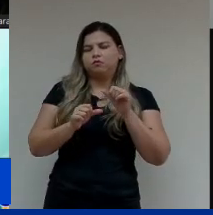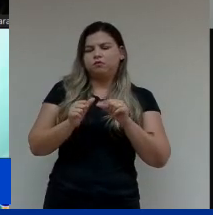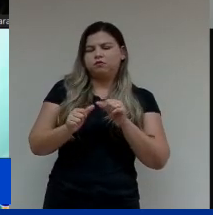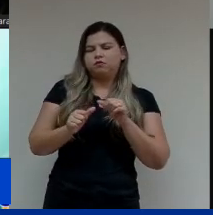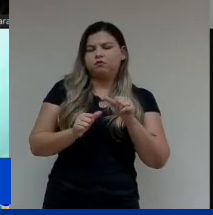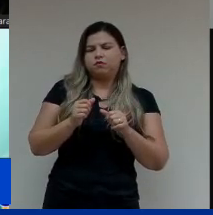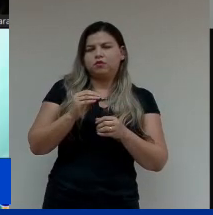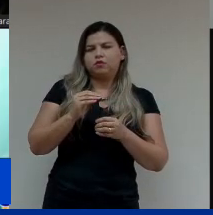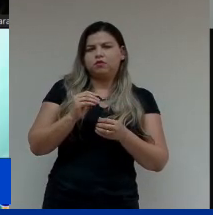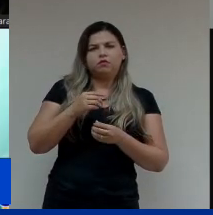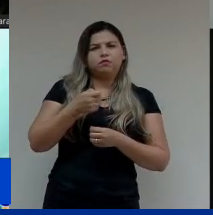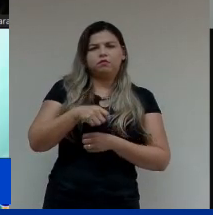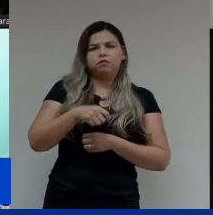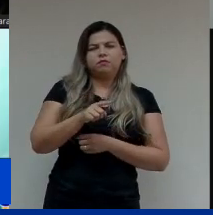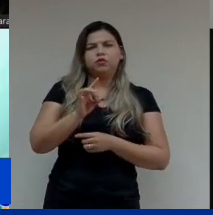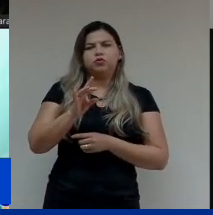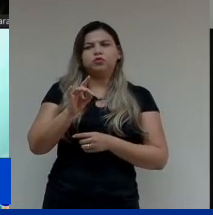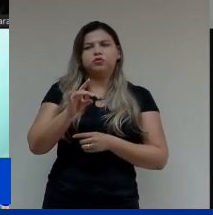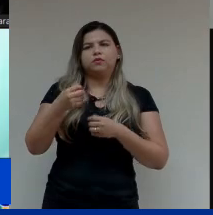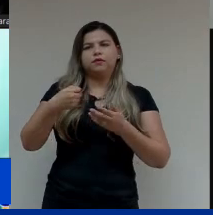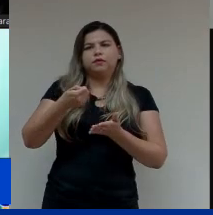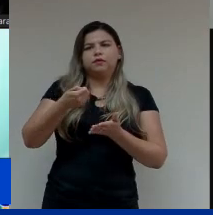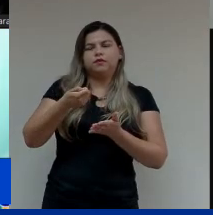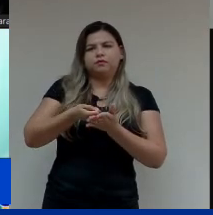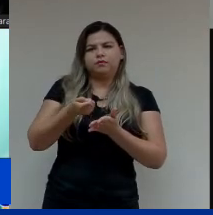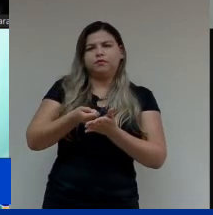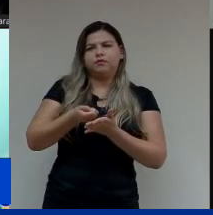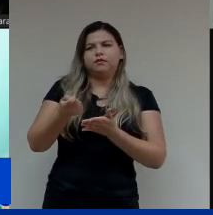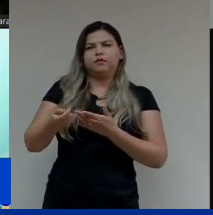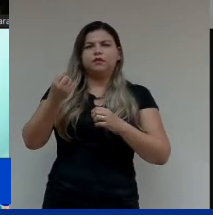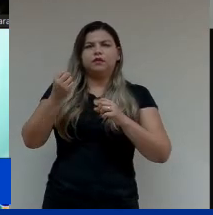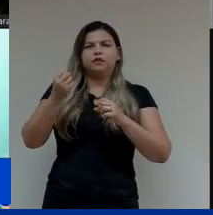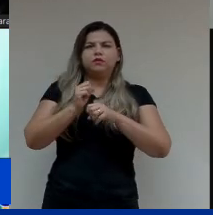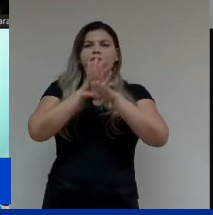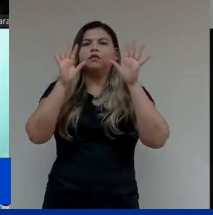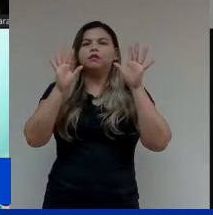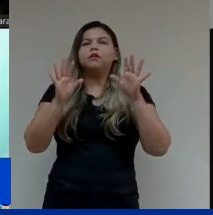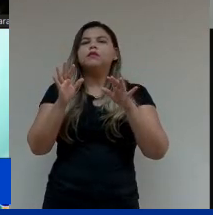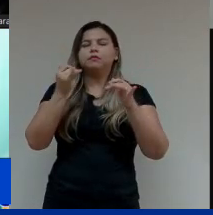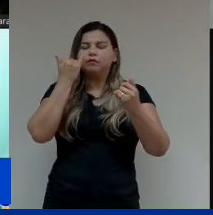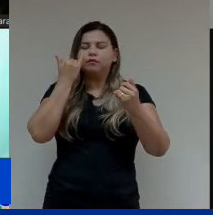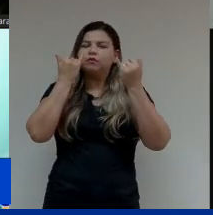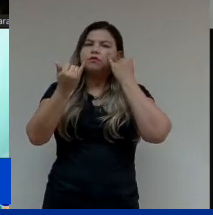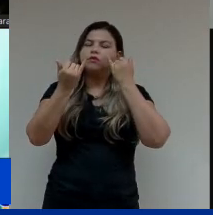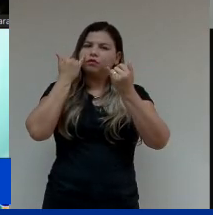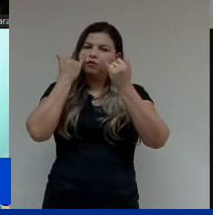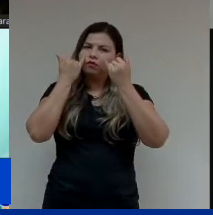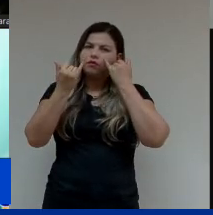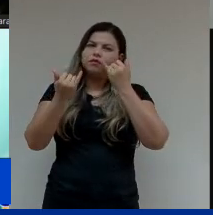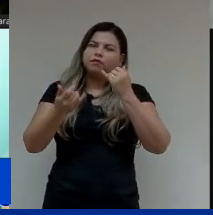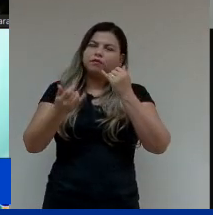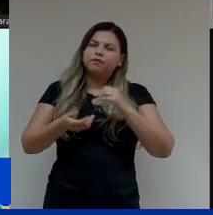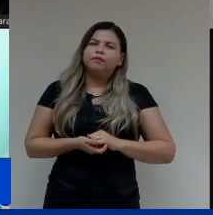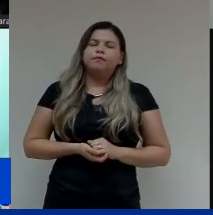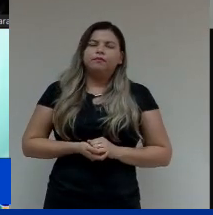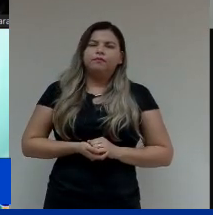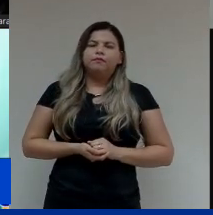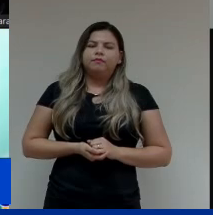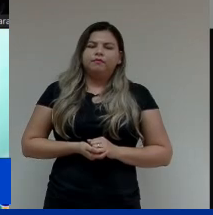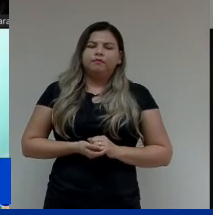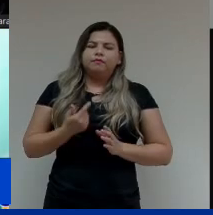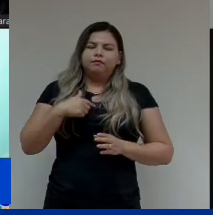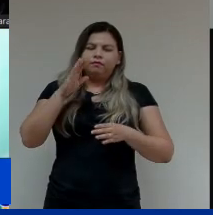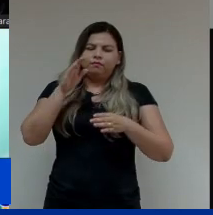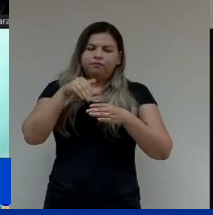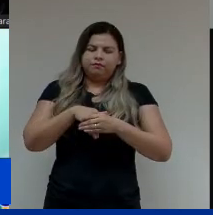apenas para prestar os esclarecimentos aqui delineados, mantendo-se na íntegra o acordo embargado. É como eu voto,